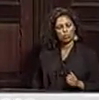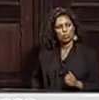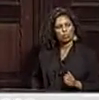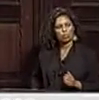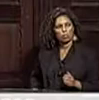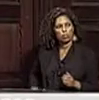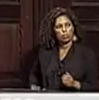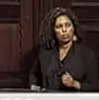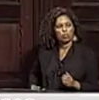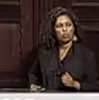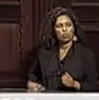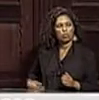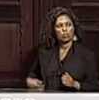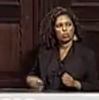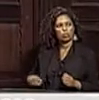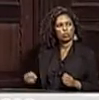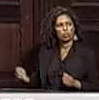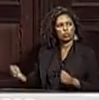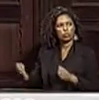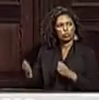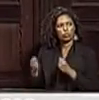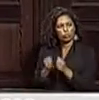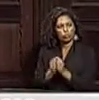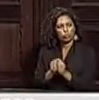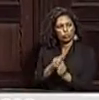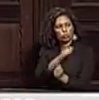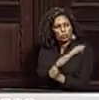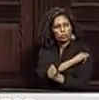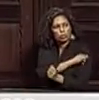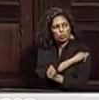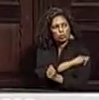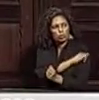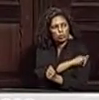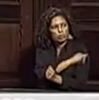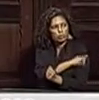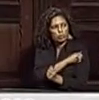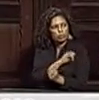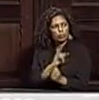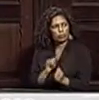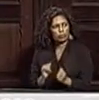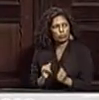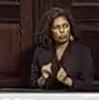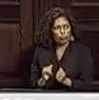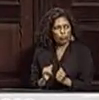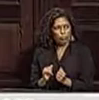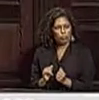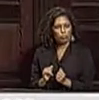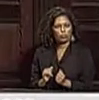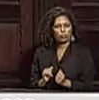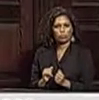o Rio de Janeiro no Repetro, no que diz respeito à fase de exploração,